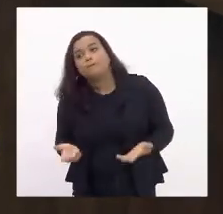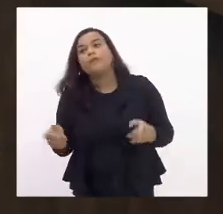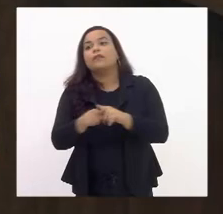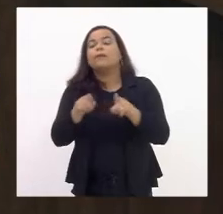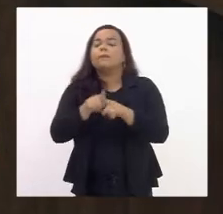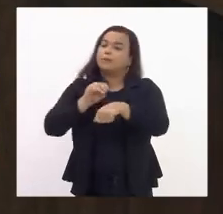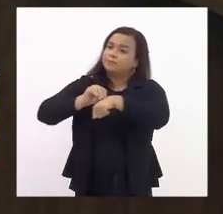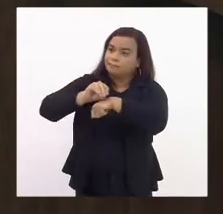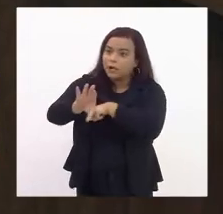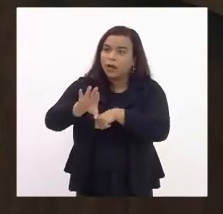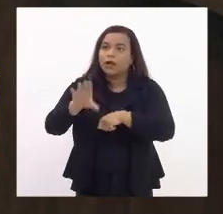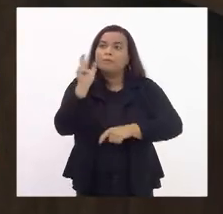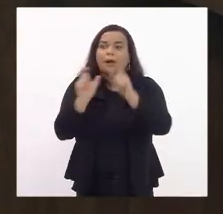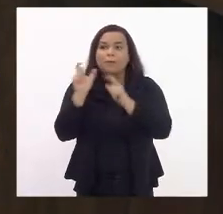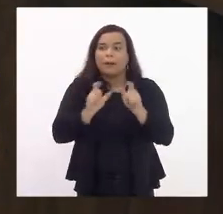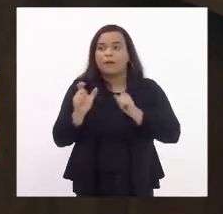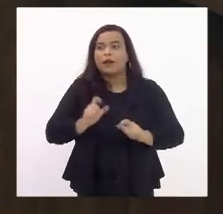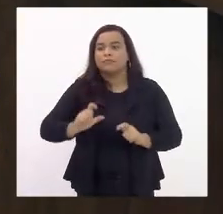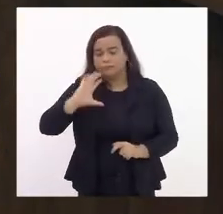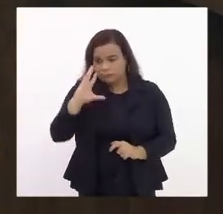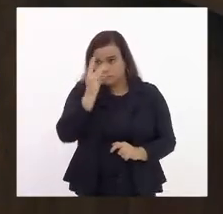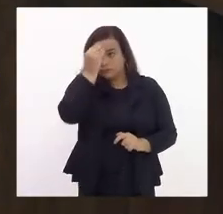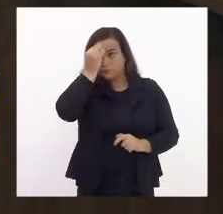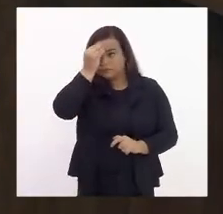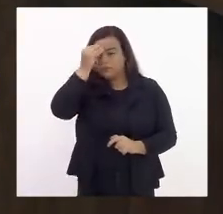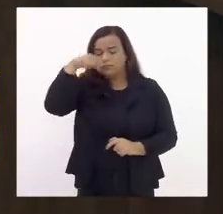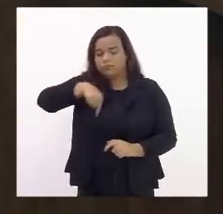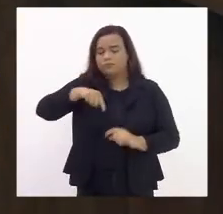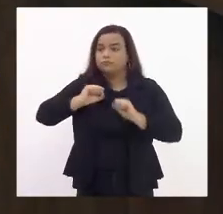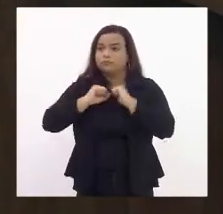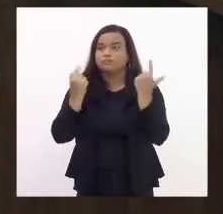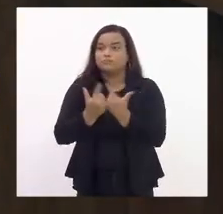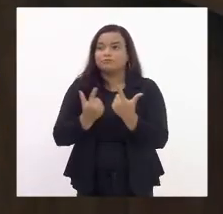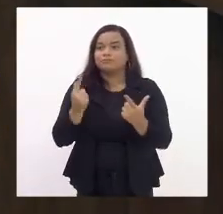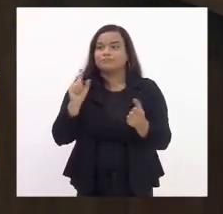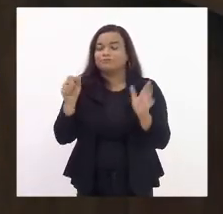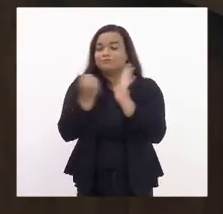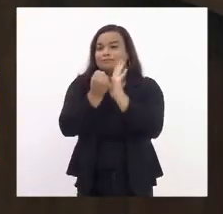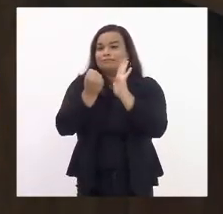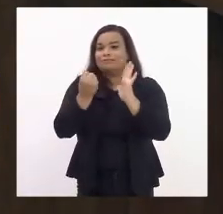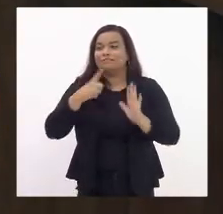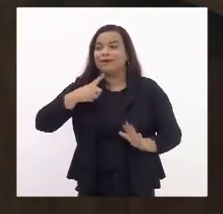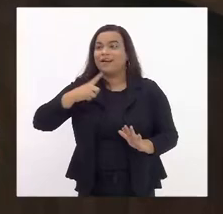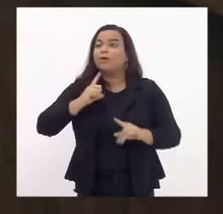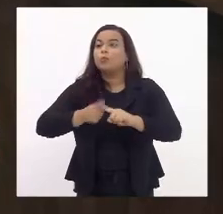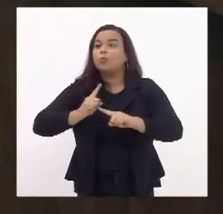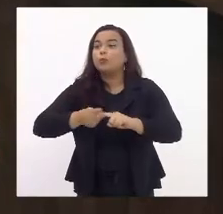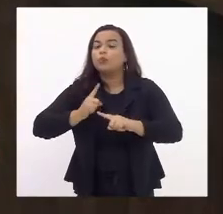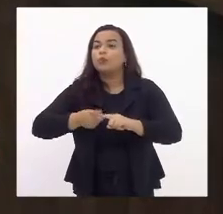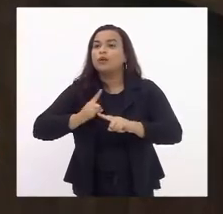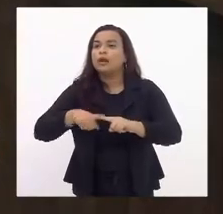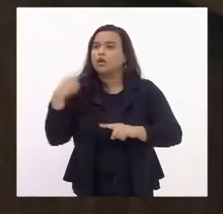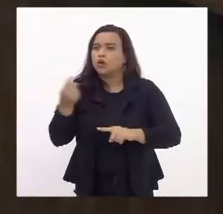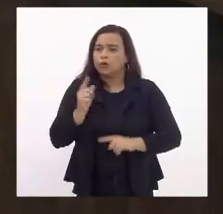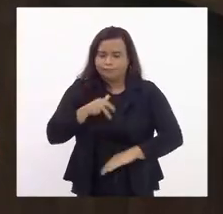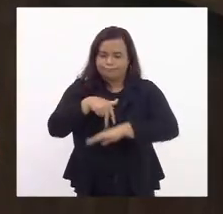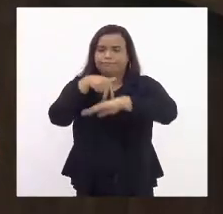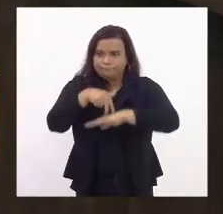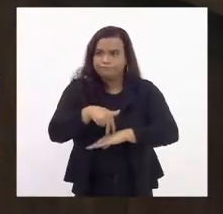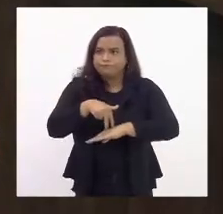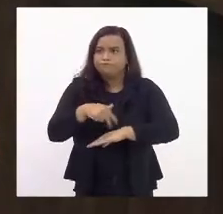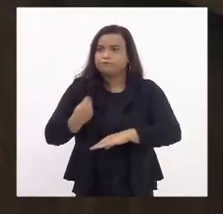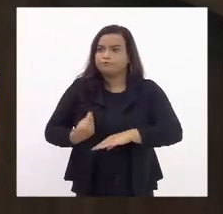essas palavras de ordens registradas aqui na casa. Porque enquanto a gente estiver aqui, são